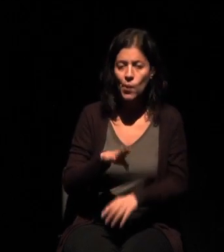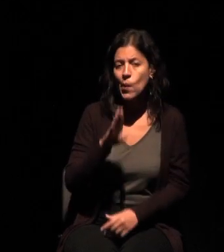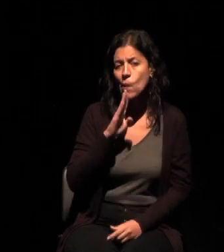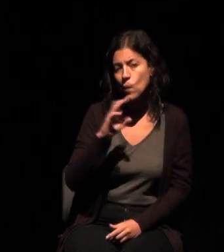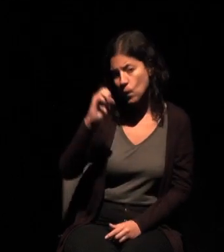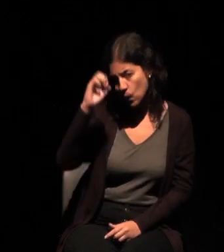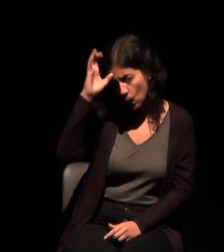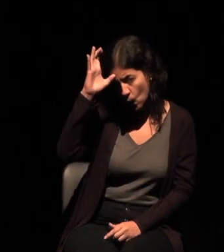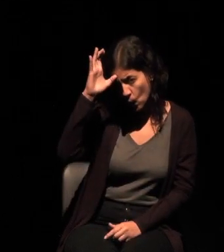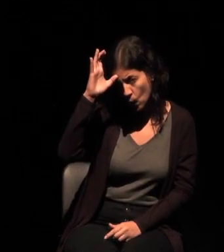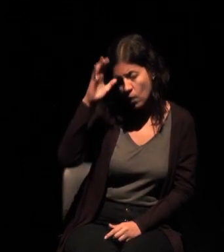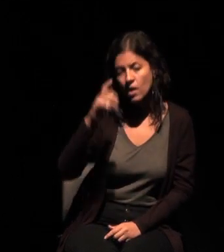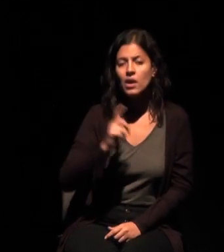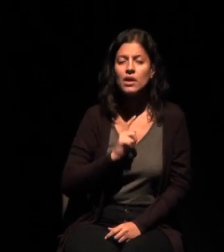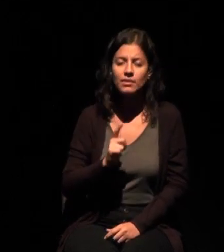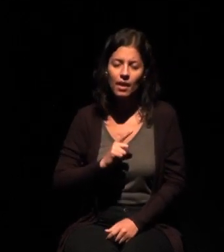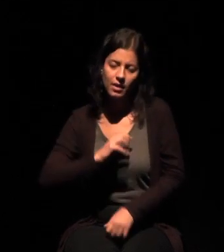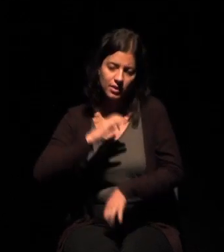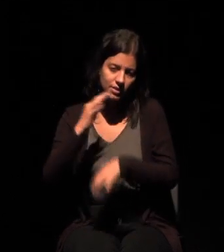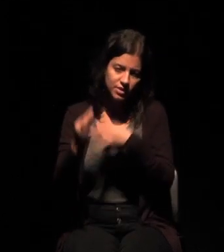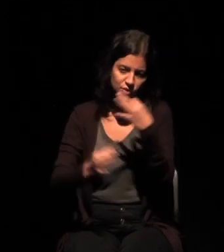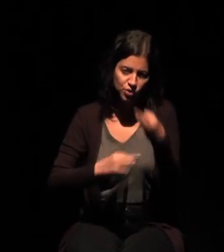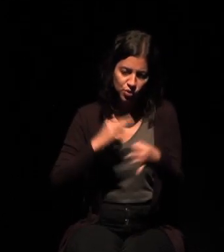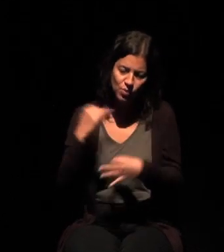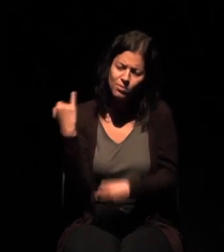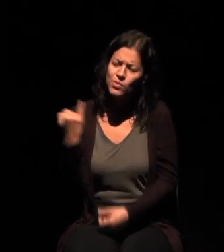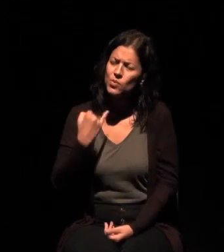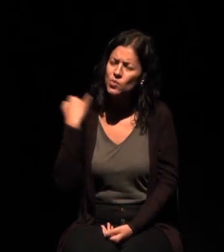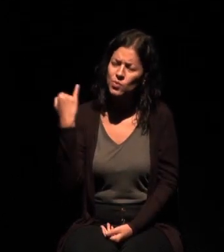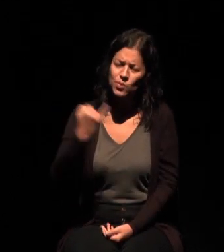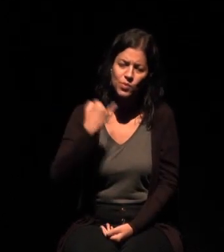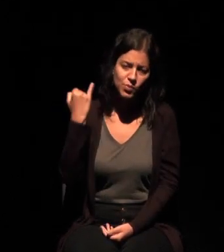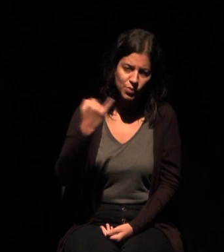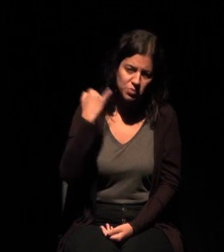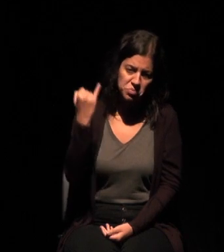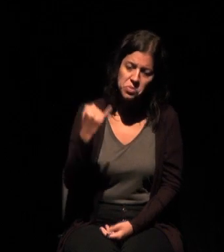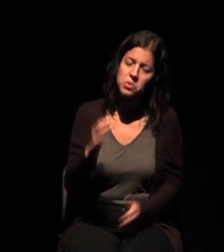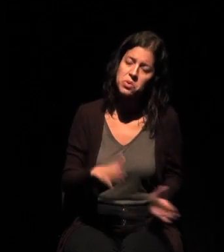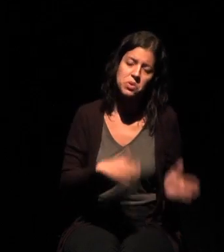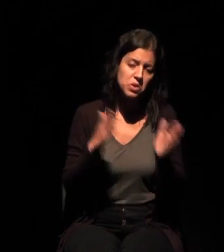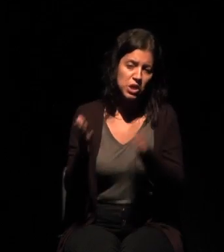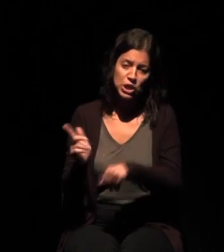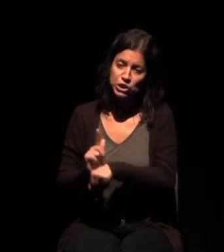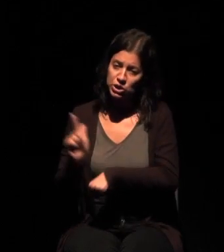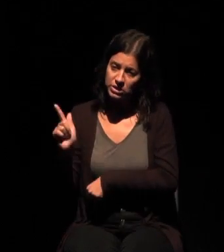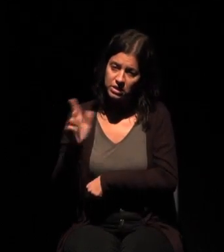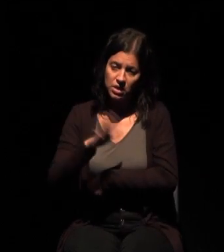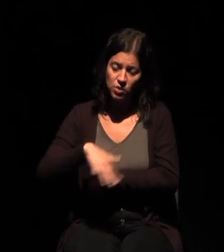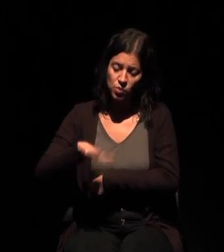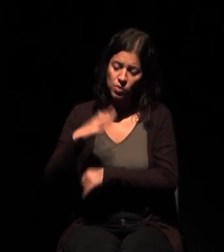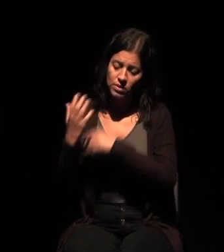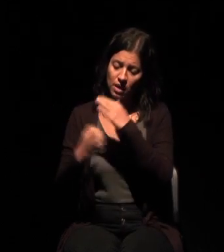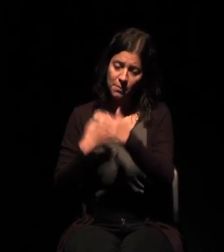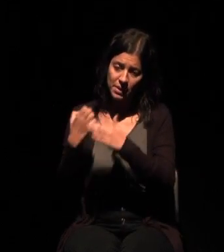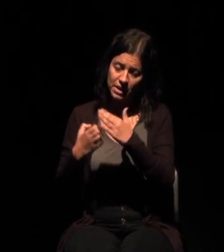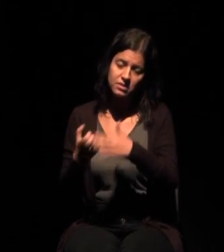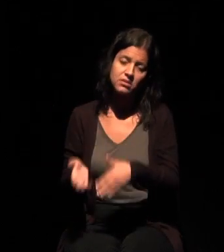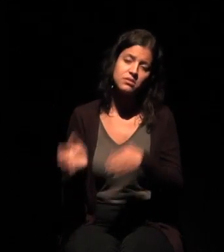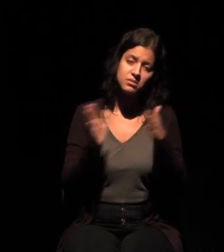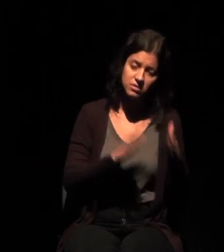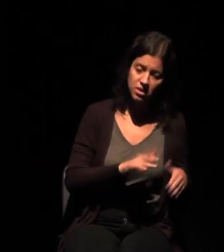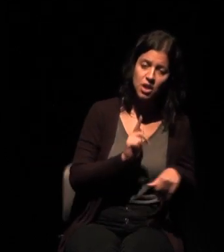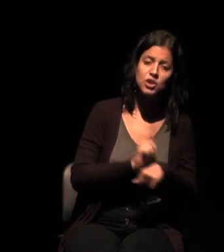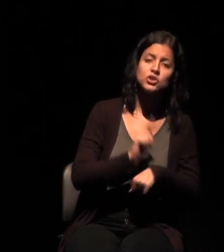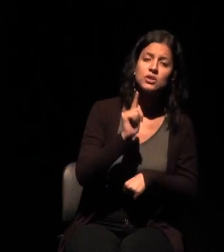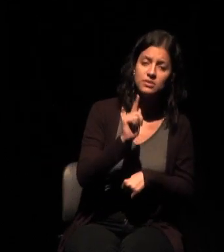para desenvolver sentido crítico é fundamental quer do ponto de vista da gestão destas grandes organizações quer do ponto de vista da gestão das